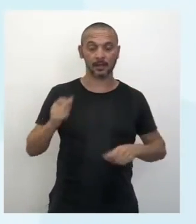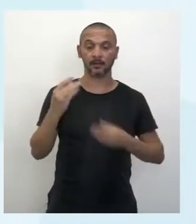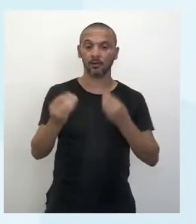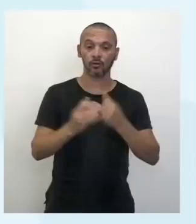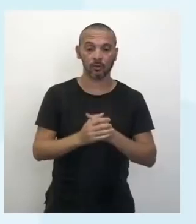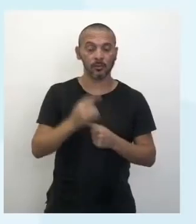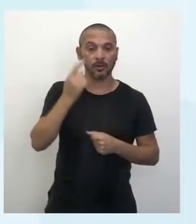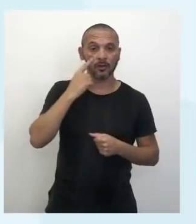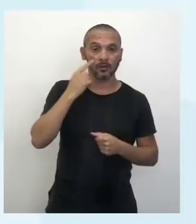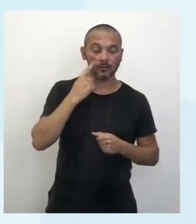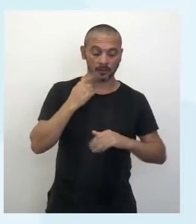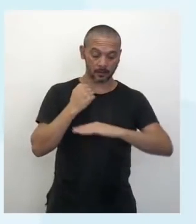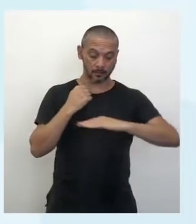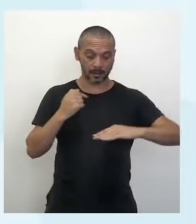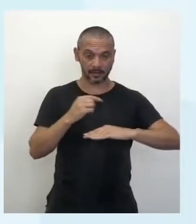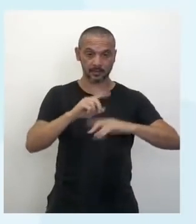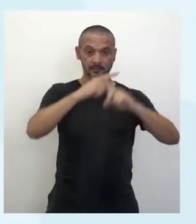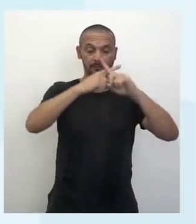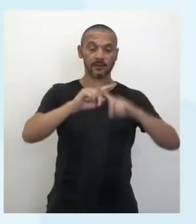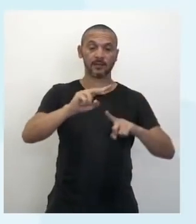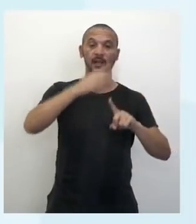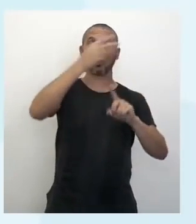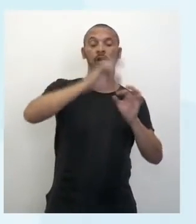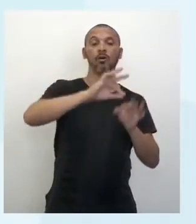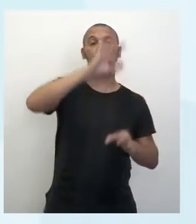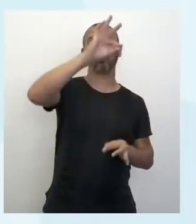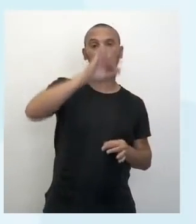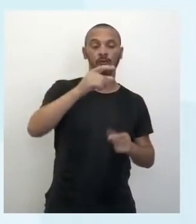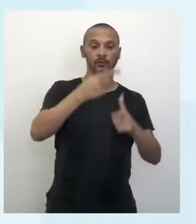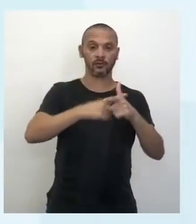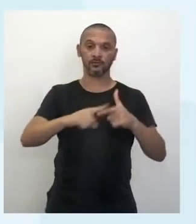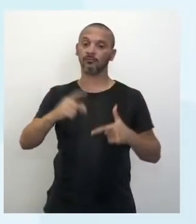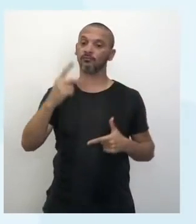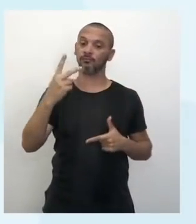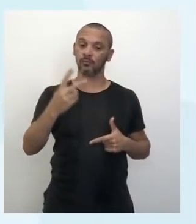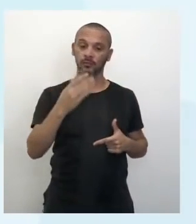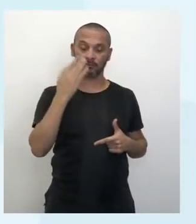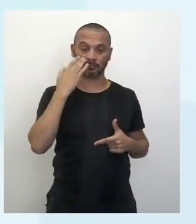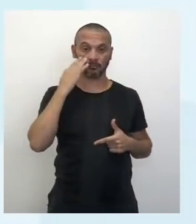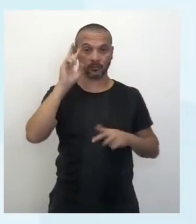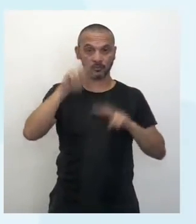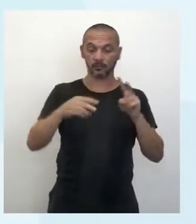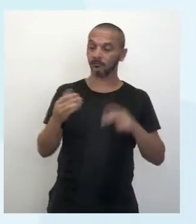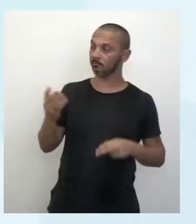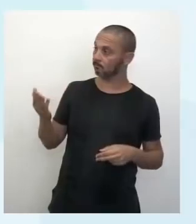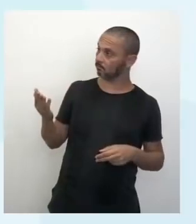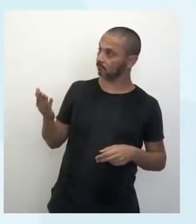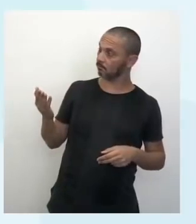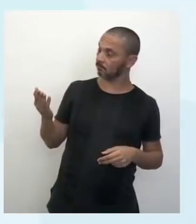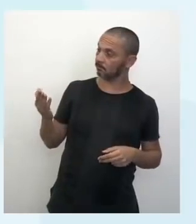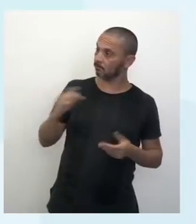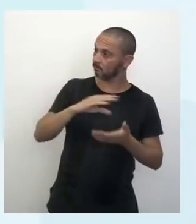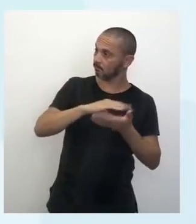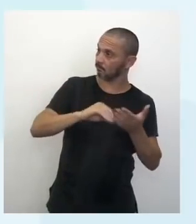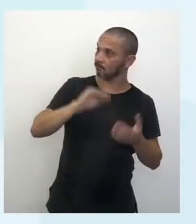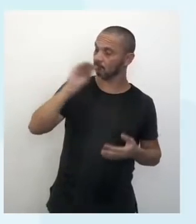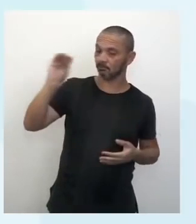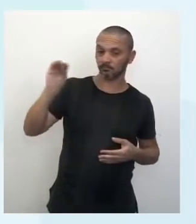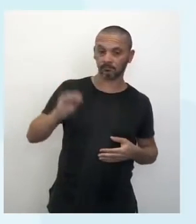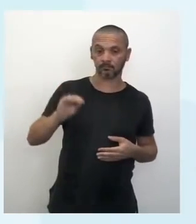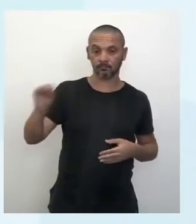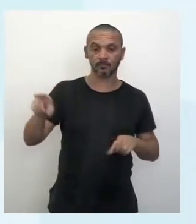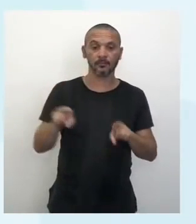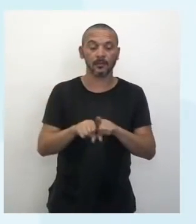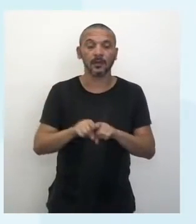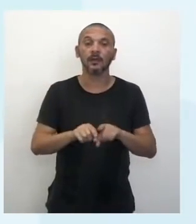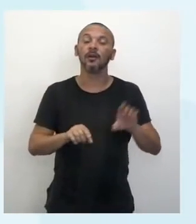eu faço? Base vezes altura dividido por 2. Eu já tinha resolvido isso uma vez, né? Então, basta copiar. Agora, a gente vai